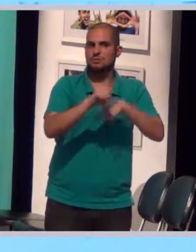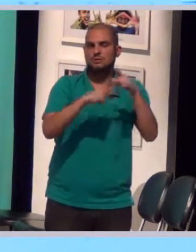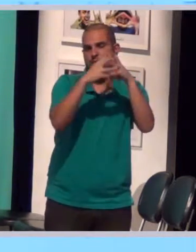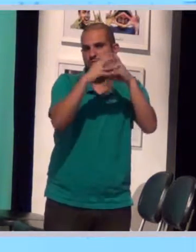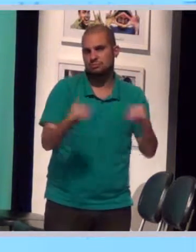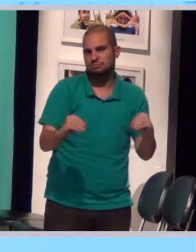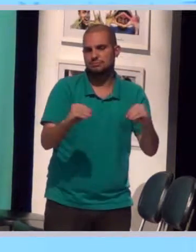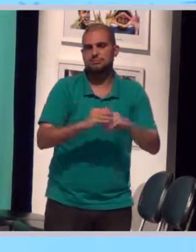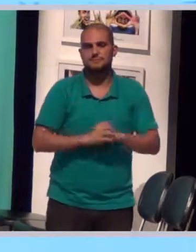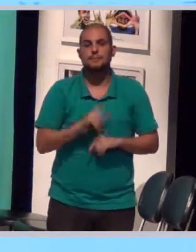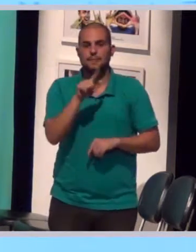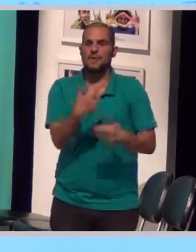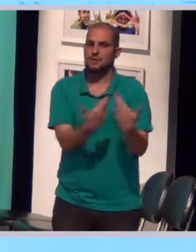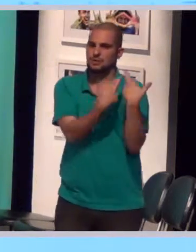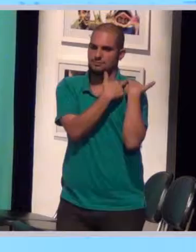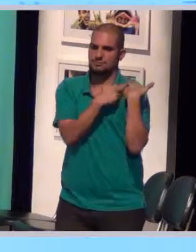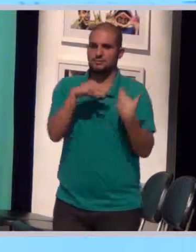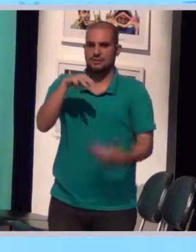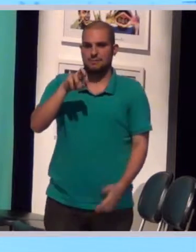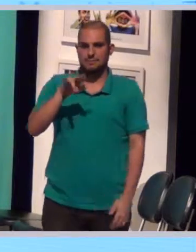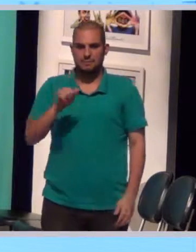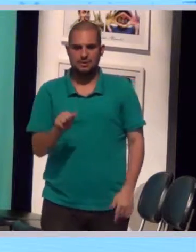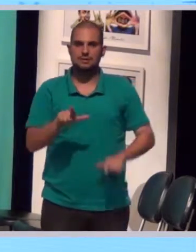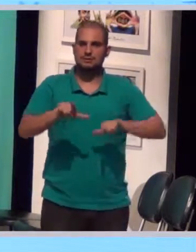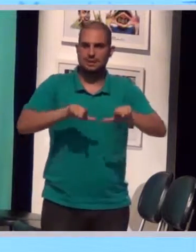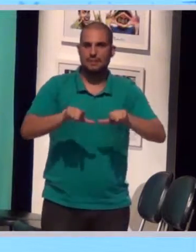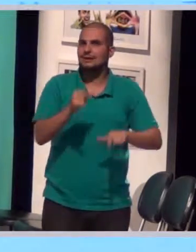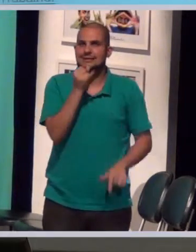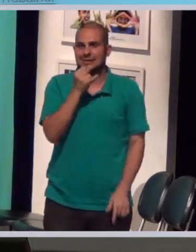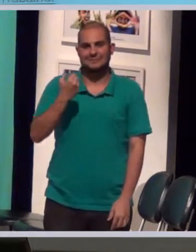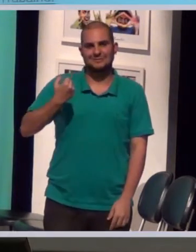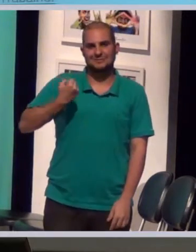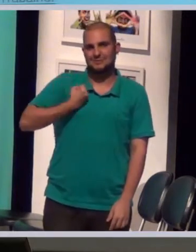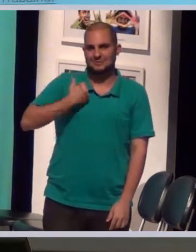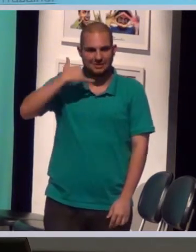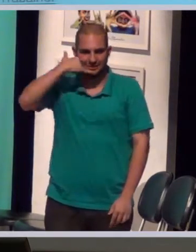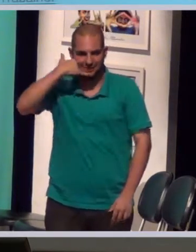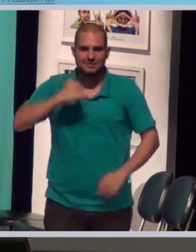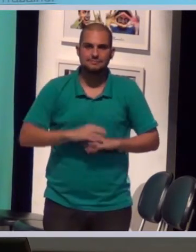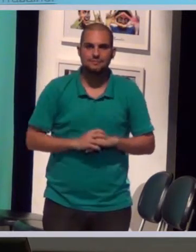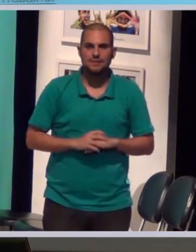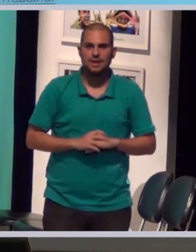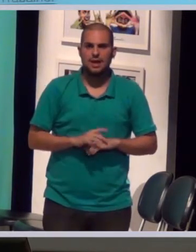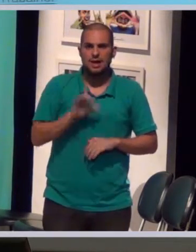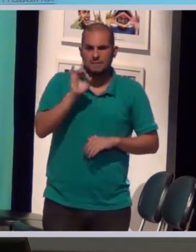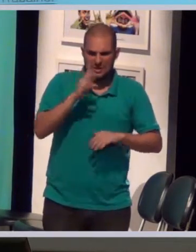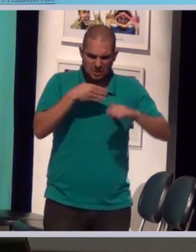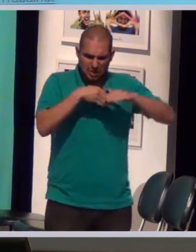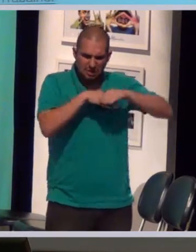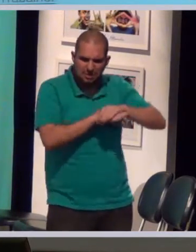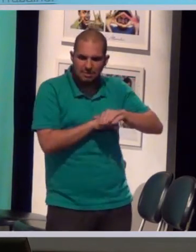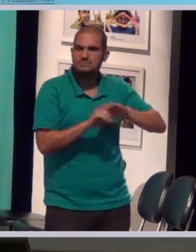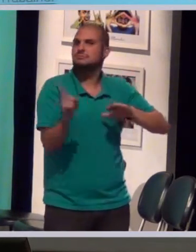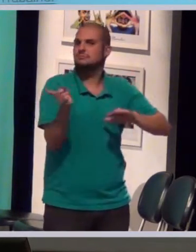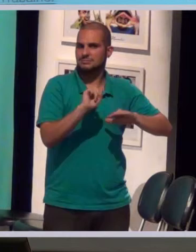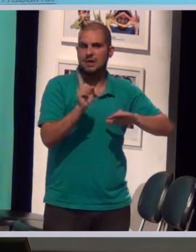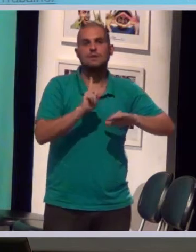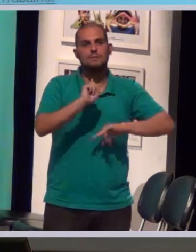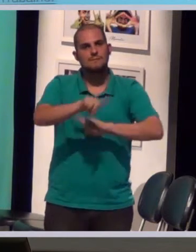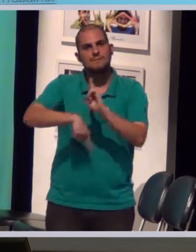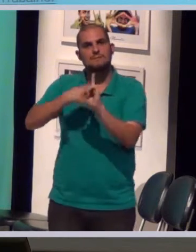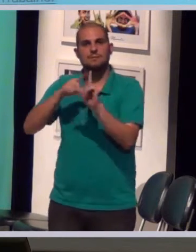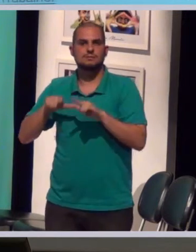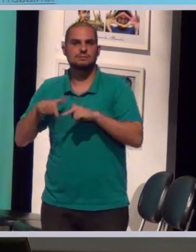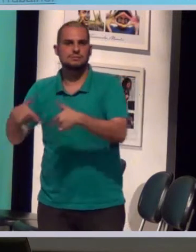de utilidade da memória de trabalho, guardar um número de telefone. Mas eu falei que não é só armazenagem, envolve também operação.